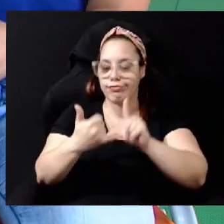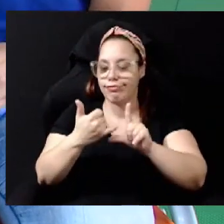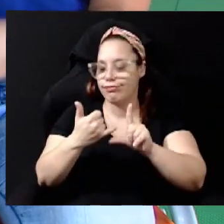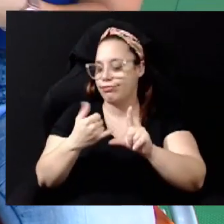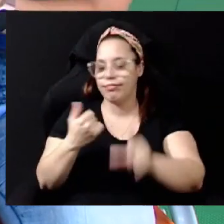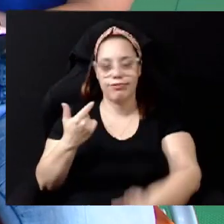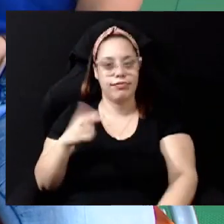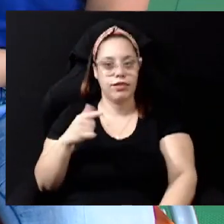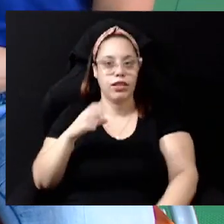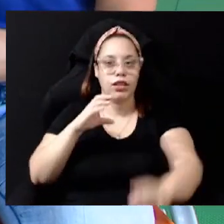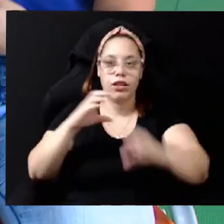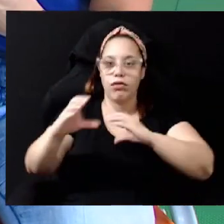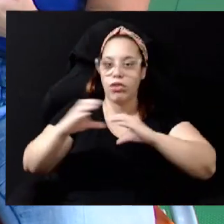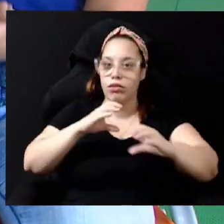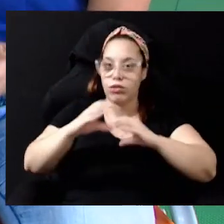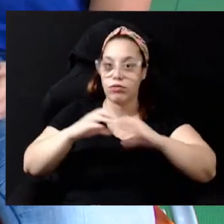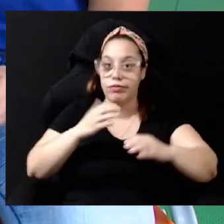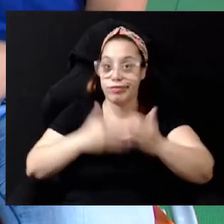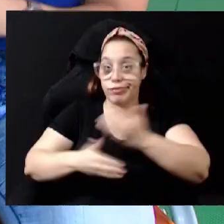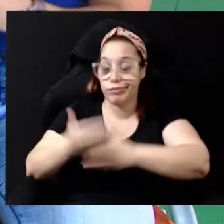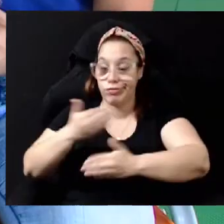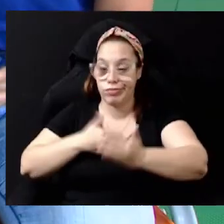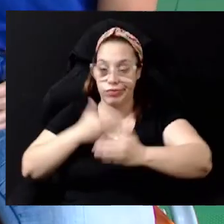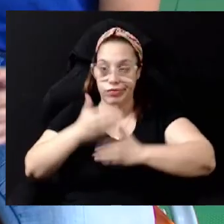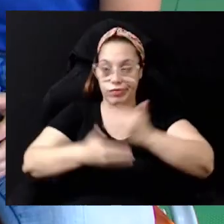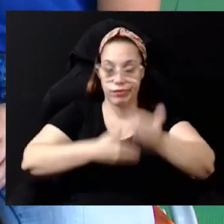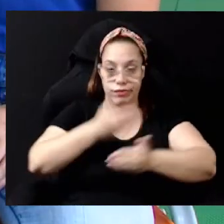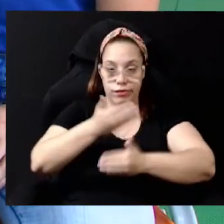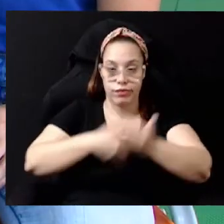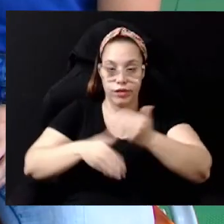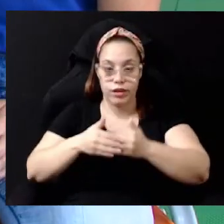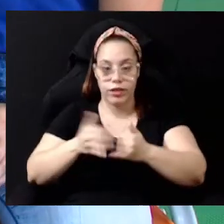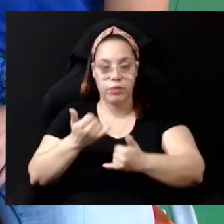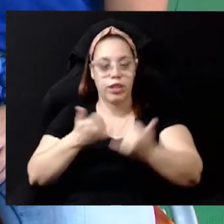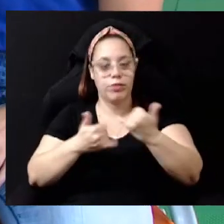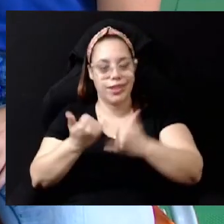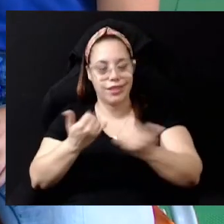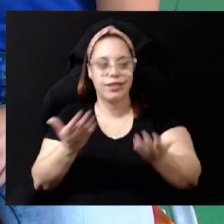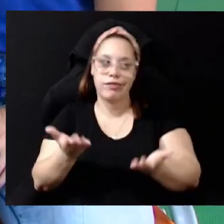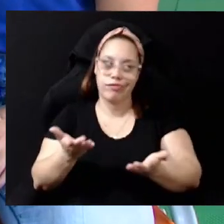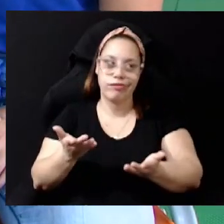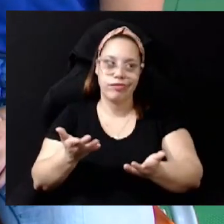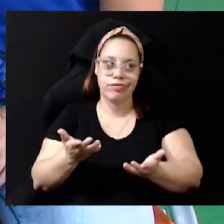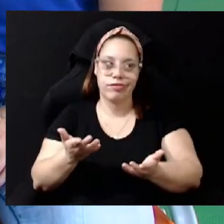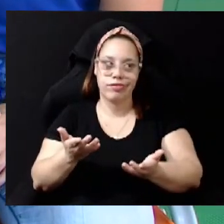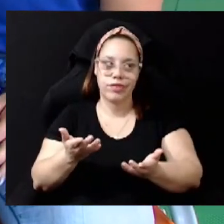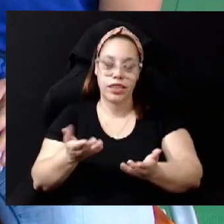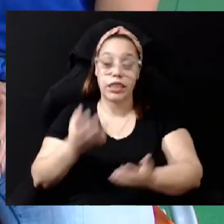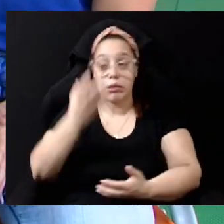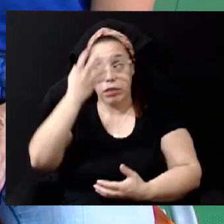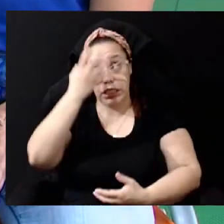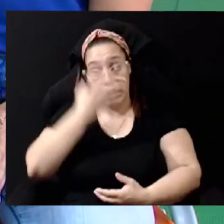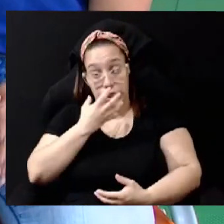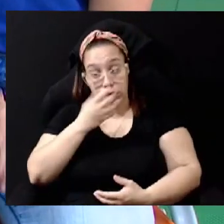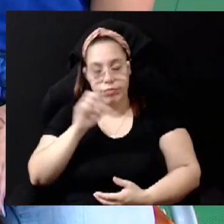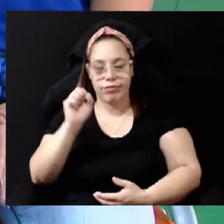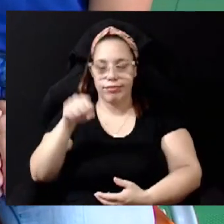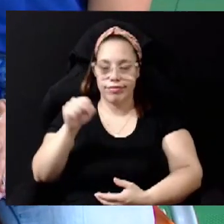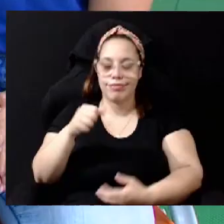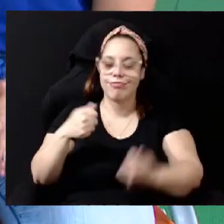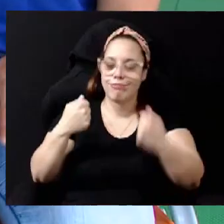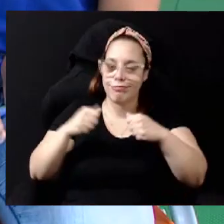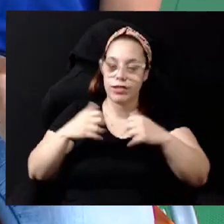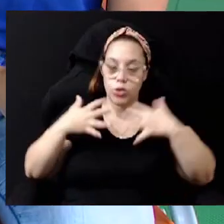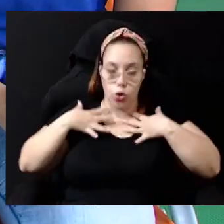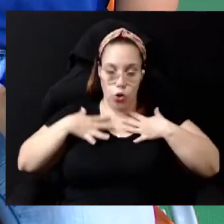vai ser a todo momento que vai ter canções, interatividade por parte mais de brincadeiras, e sim uma parte às vezes mais séria, que sim,